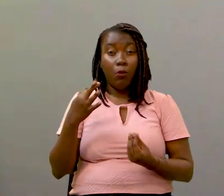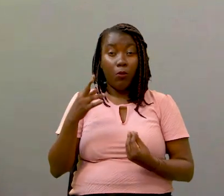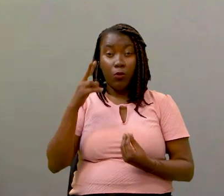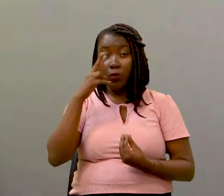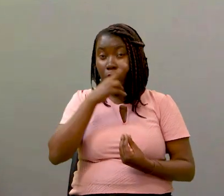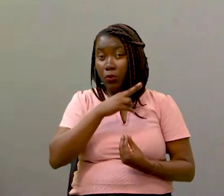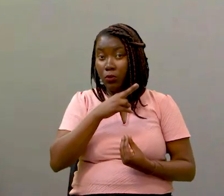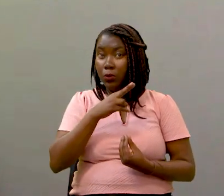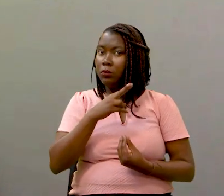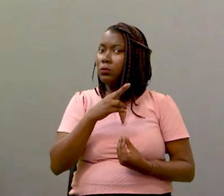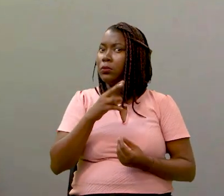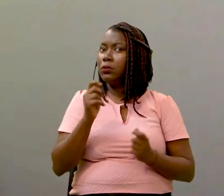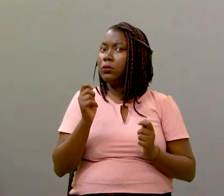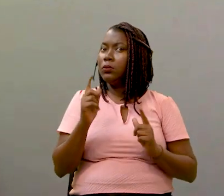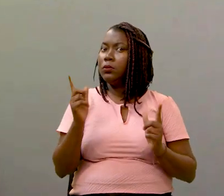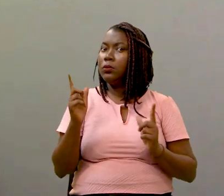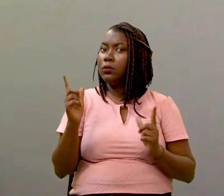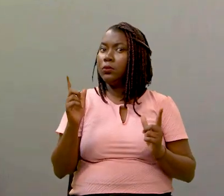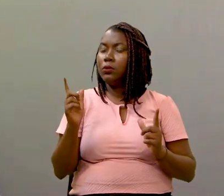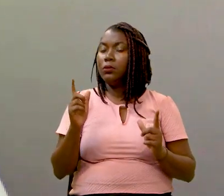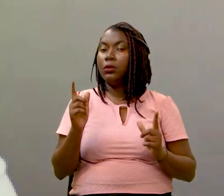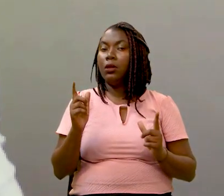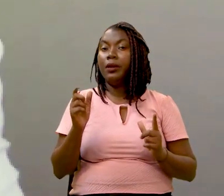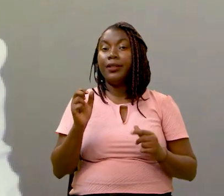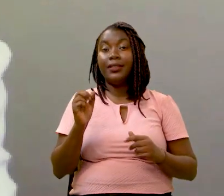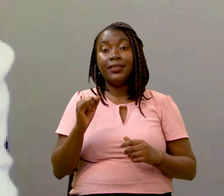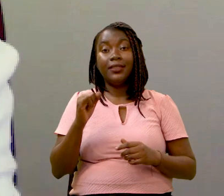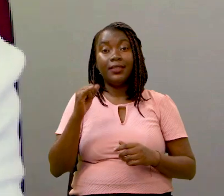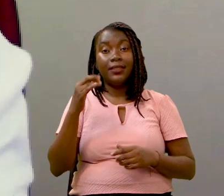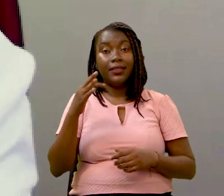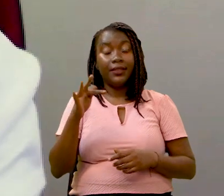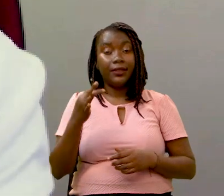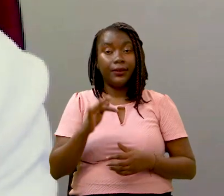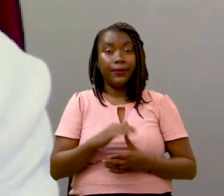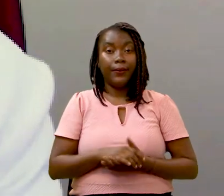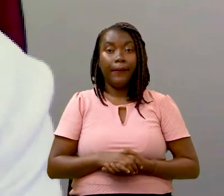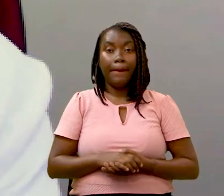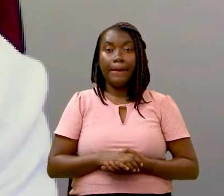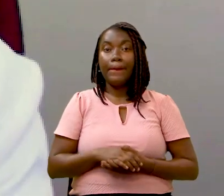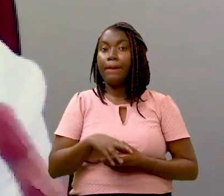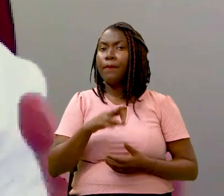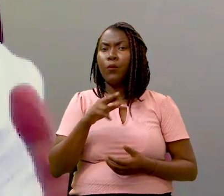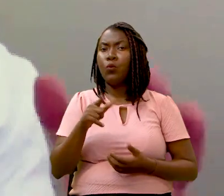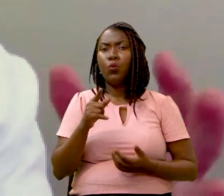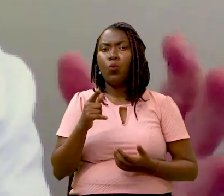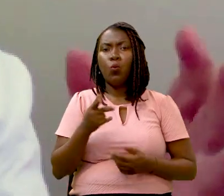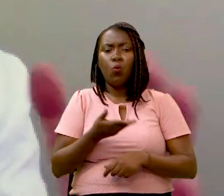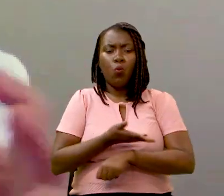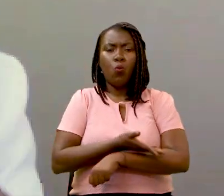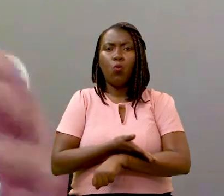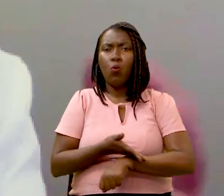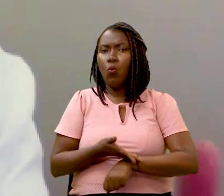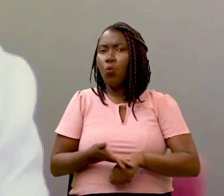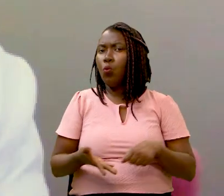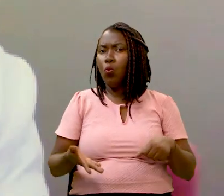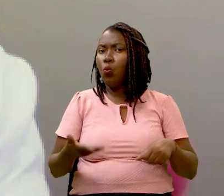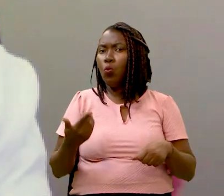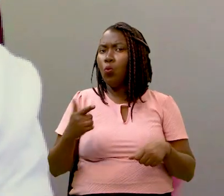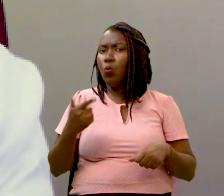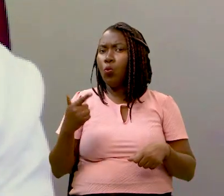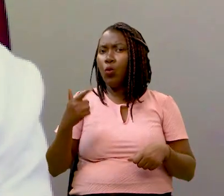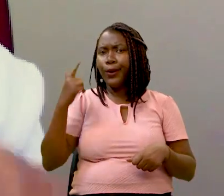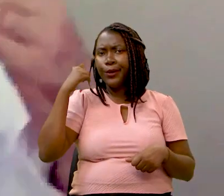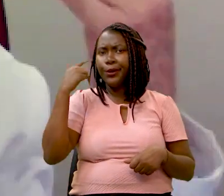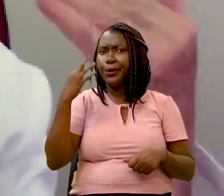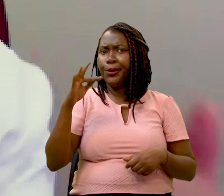muito intensa? Opa, vamos ficar atentos. É uma dor que não é usual. O indivíduo não costuma